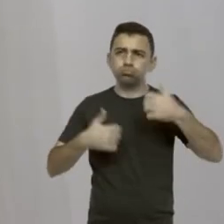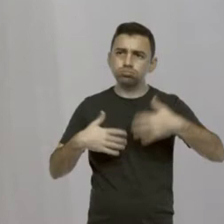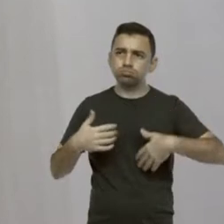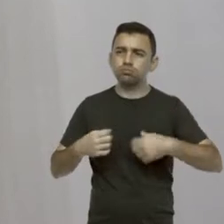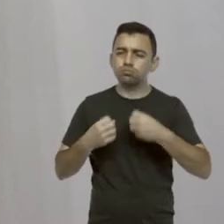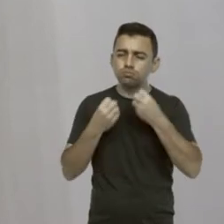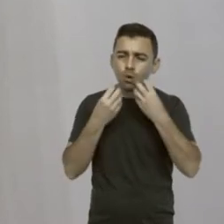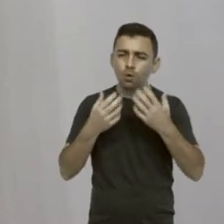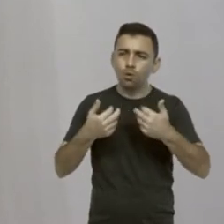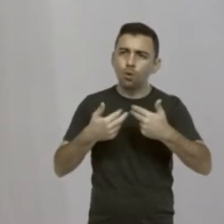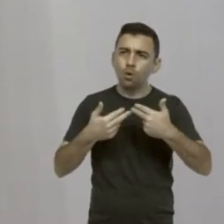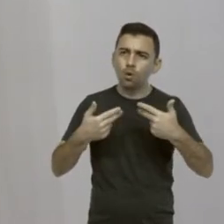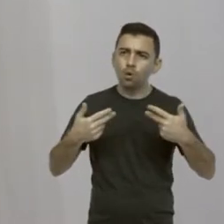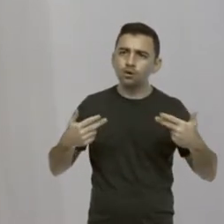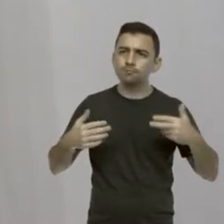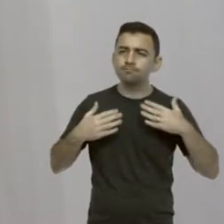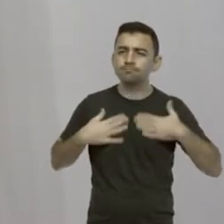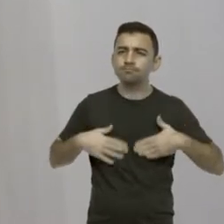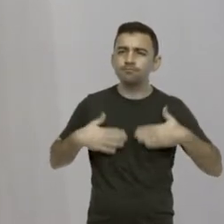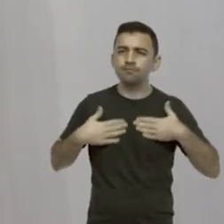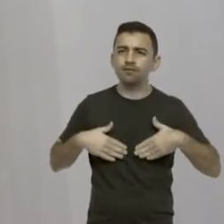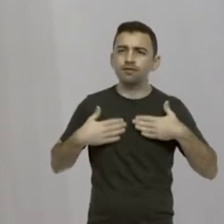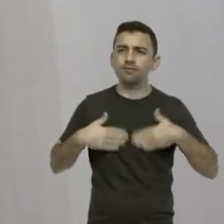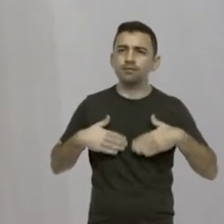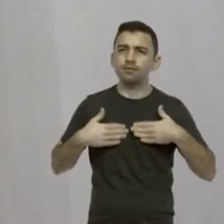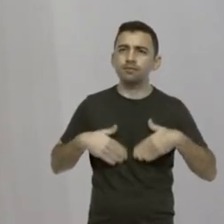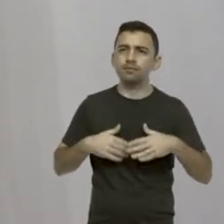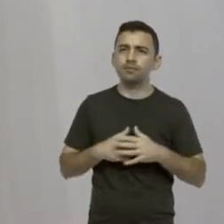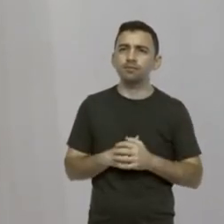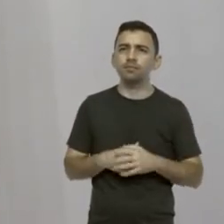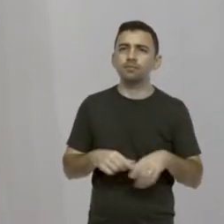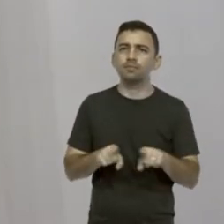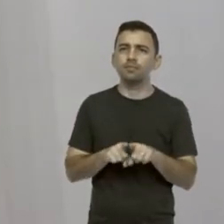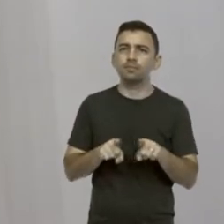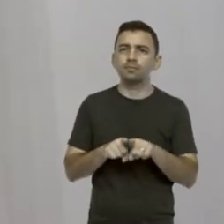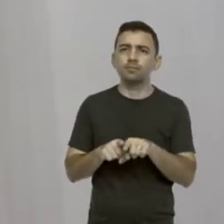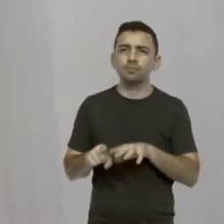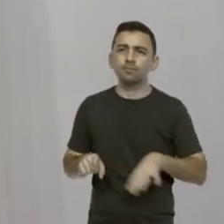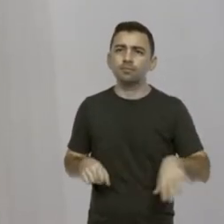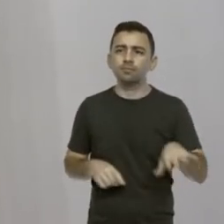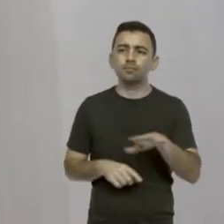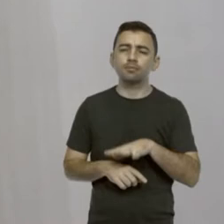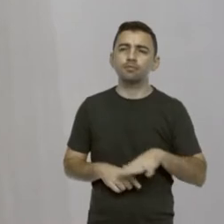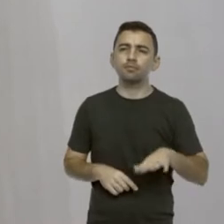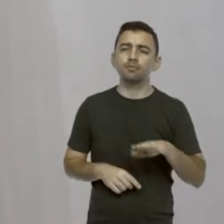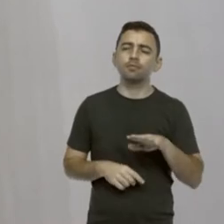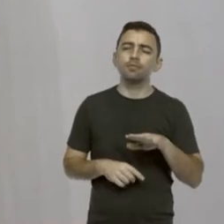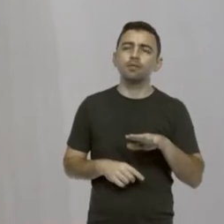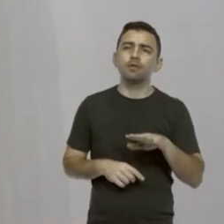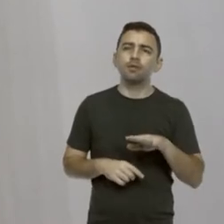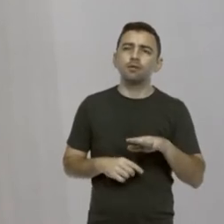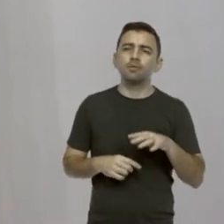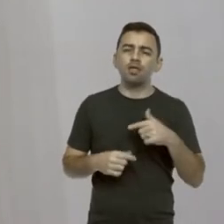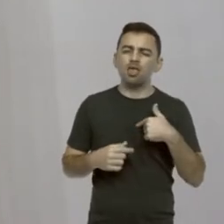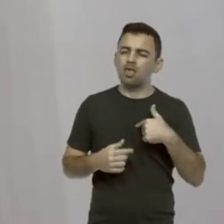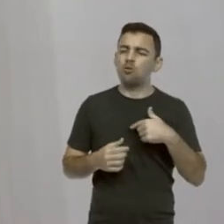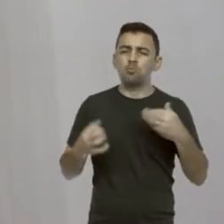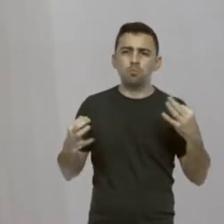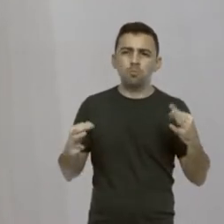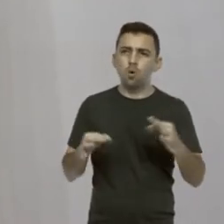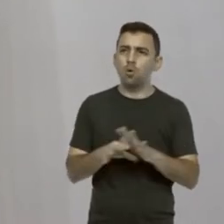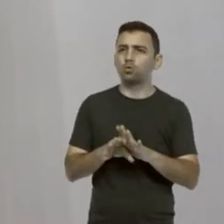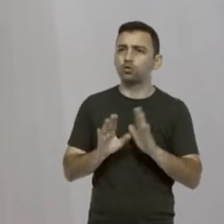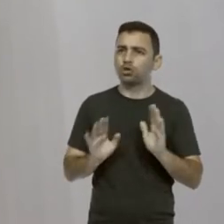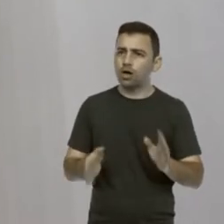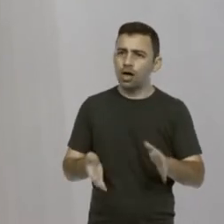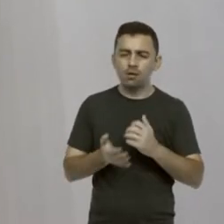população catarinense, e vou falar do Vale também, o qual a gente mais conhece, estarei pronto, apto a apoiar todos